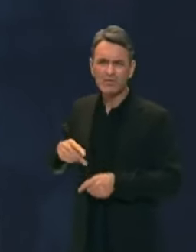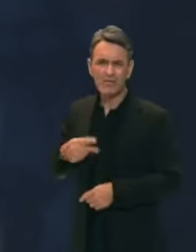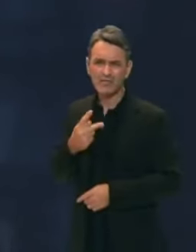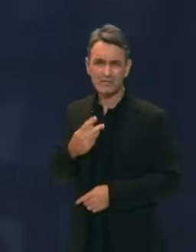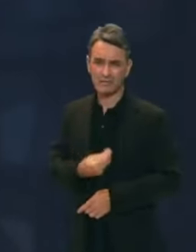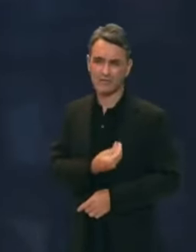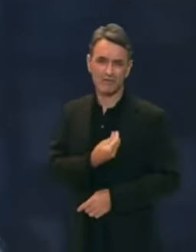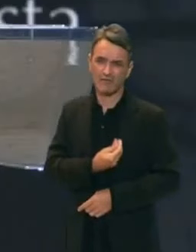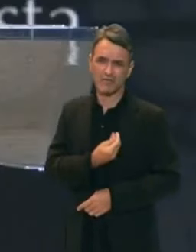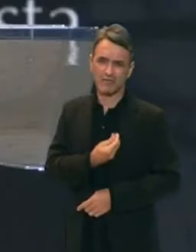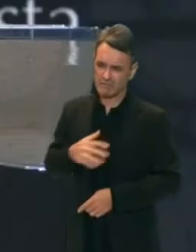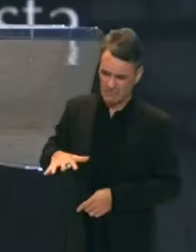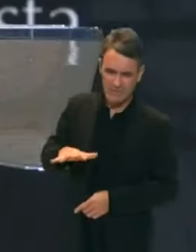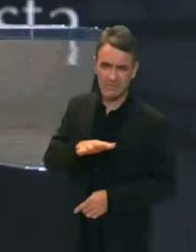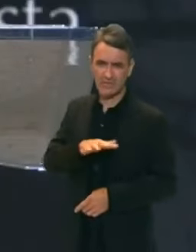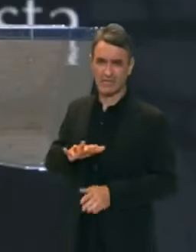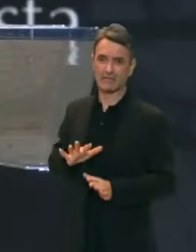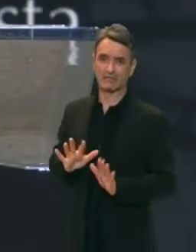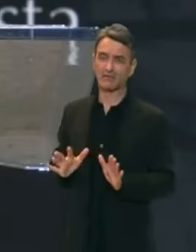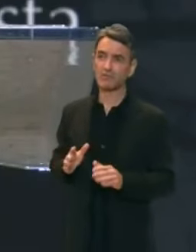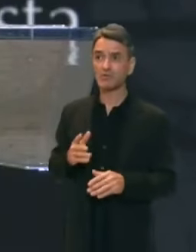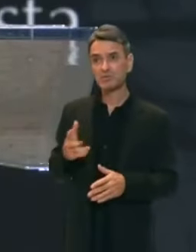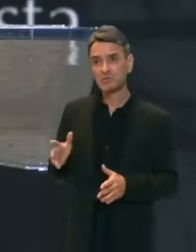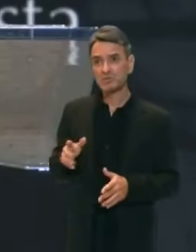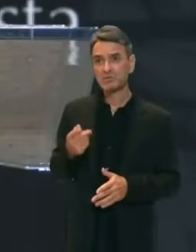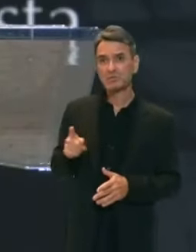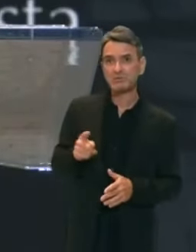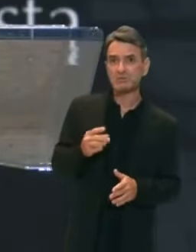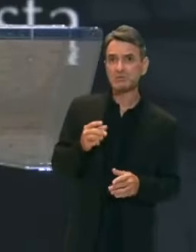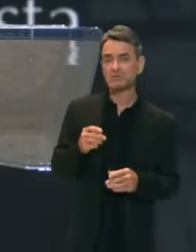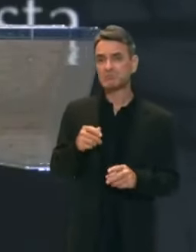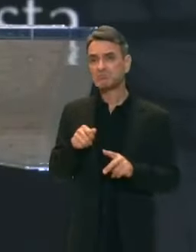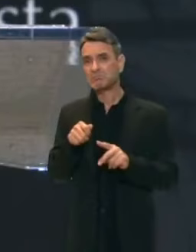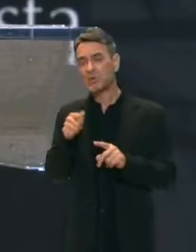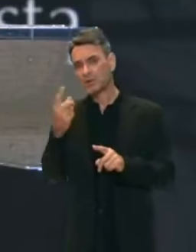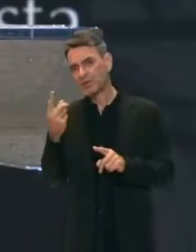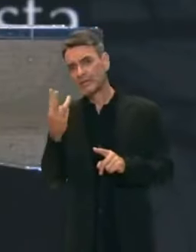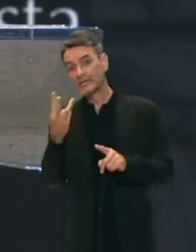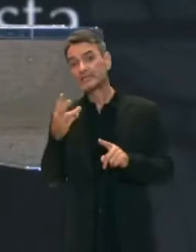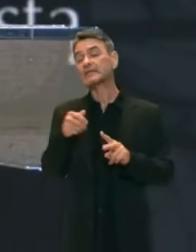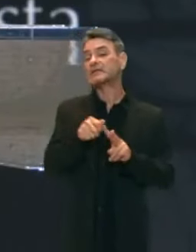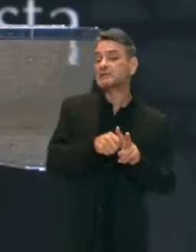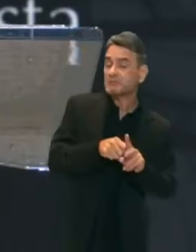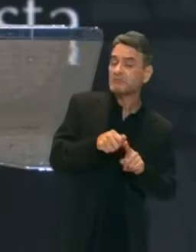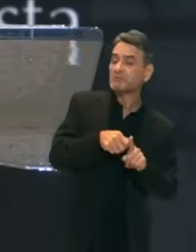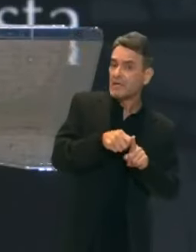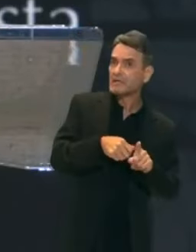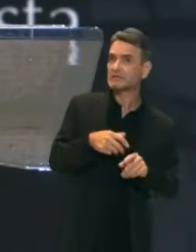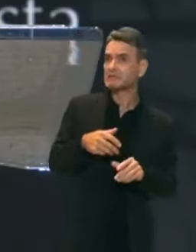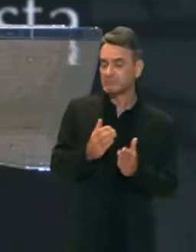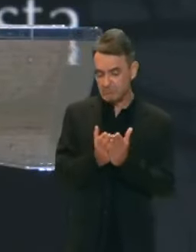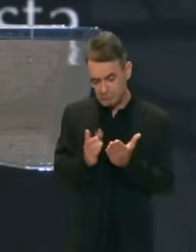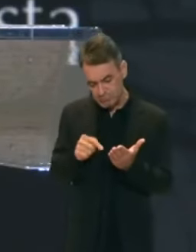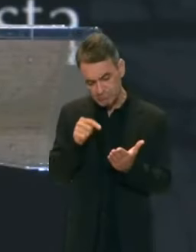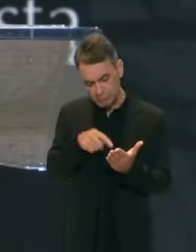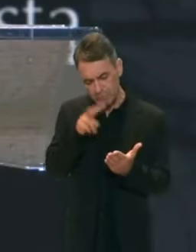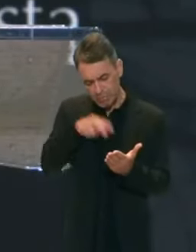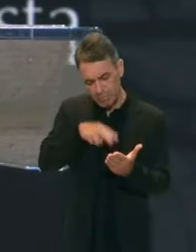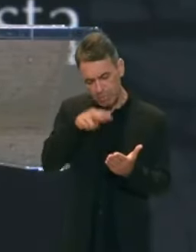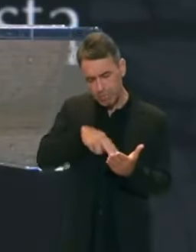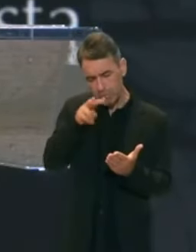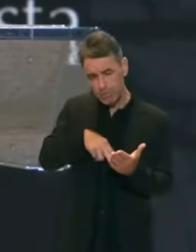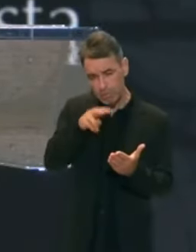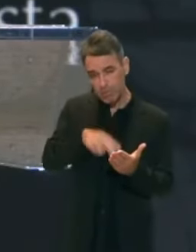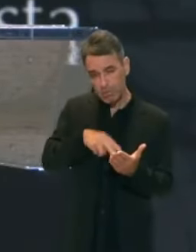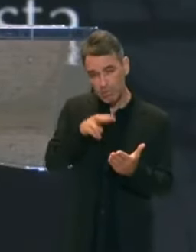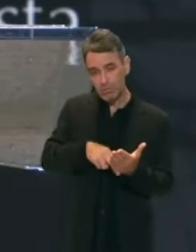mexido bastante nos últimos 3 meses. Eu tenho lido esse livro todo santo dia. Eu leio o livro do primeiro